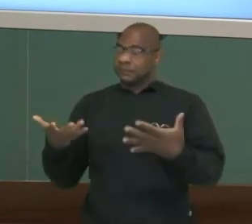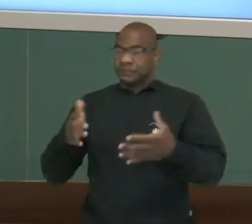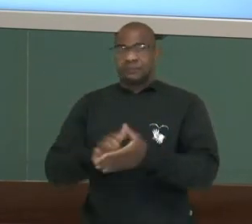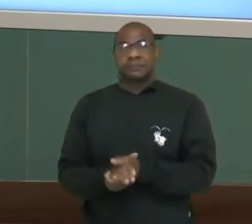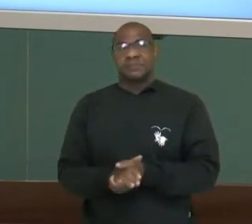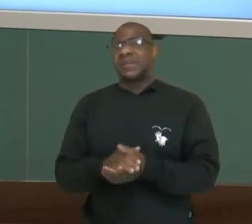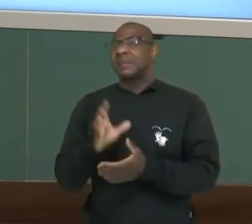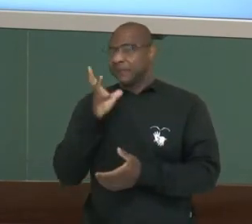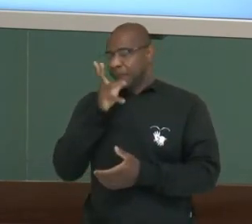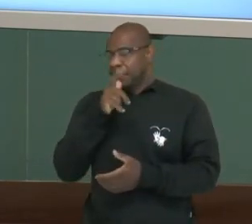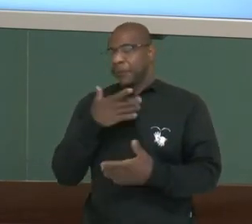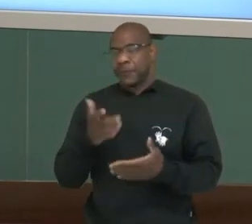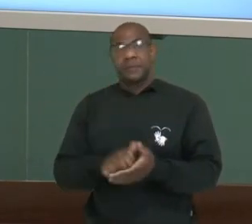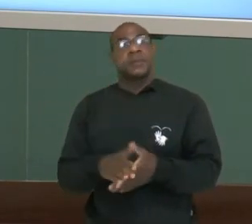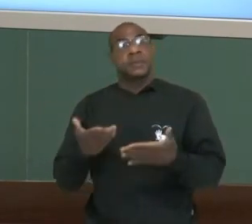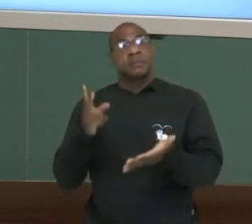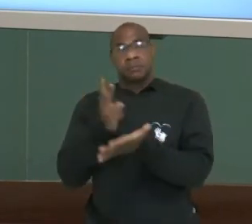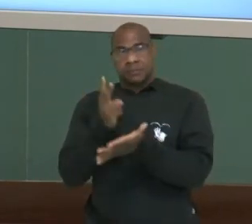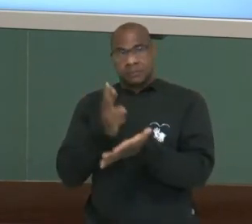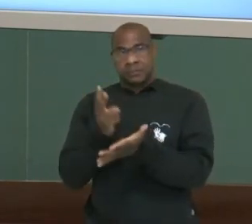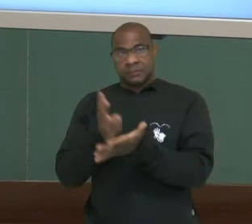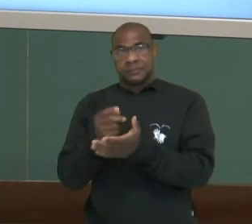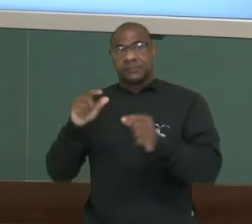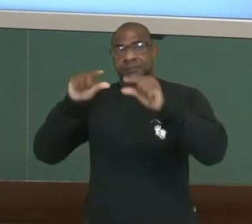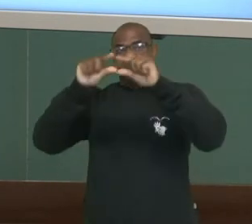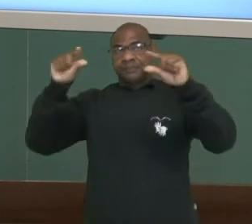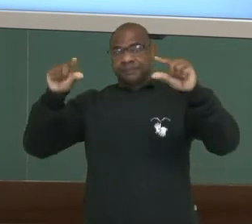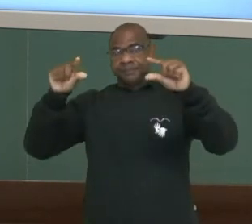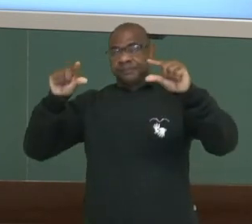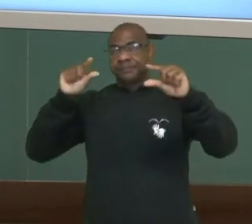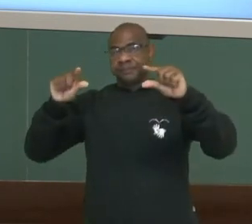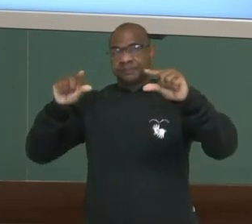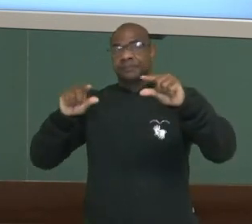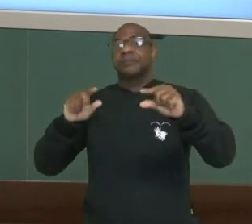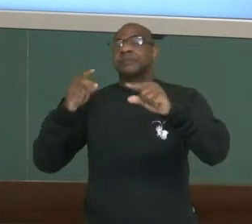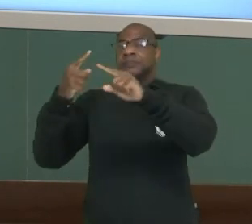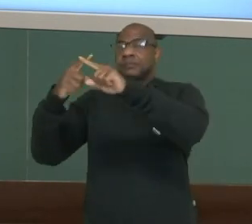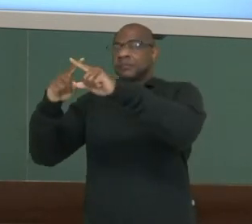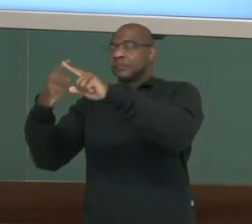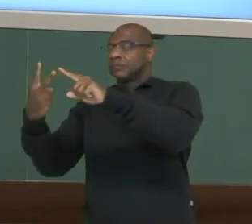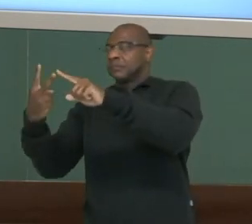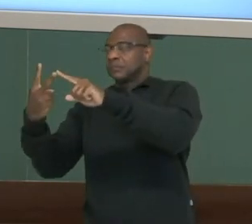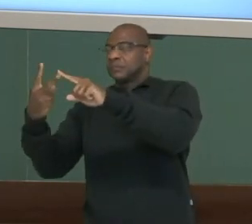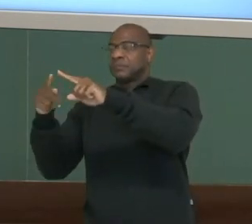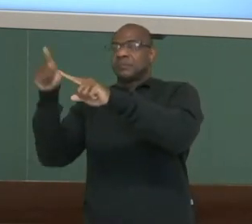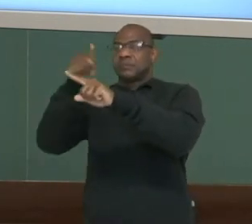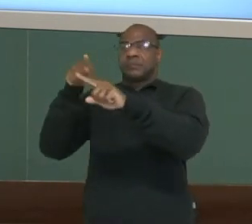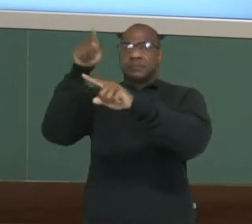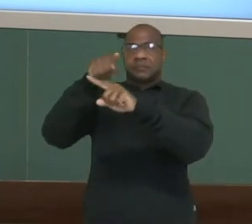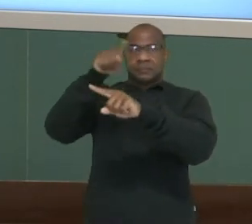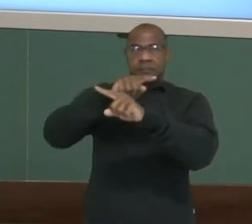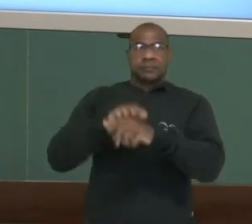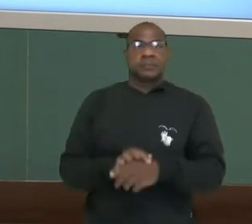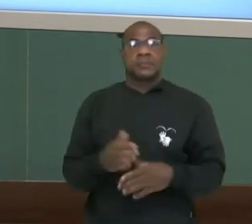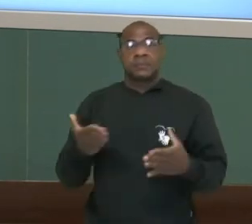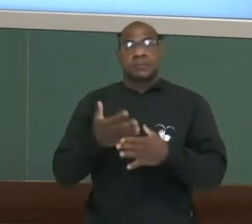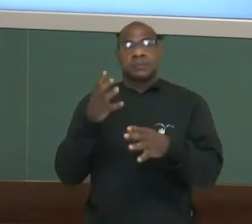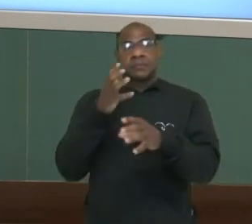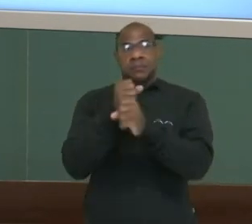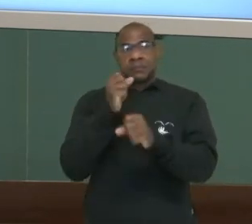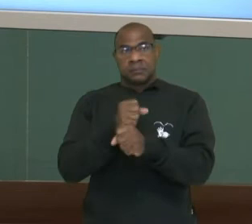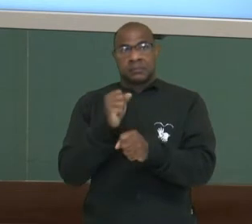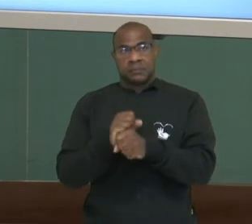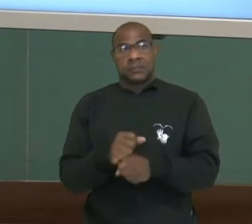Então, mantendo a multiplicação da primeira linha, primeira equação, tudo por 2, e agora somando menos 2x